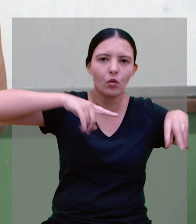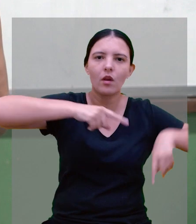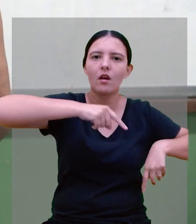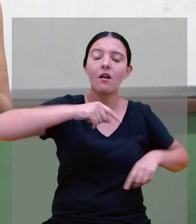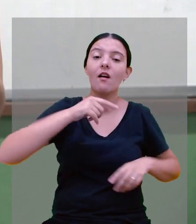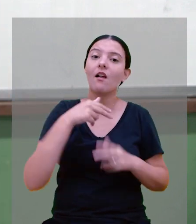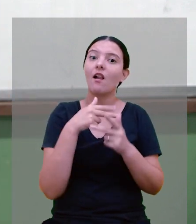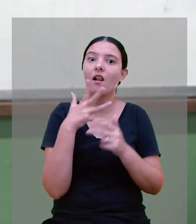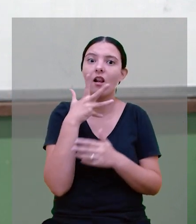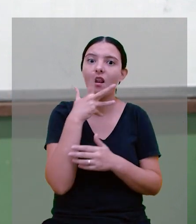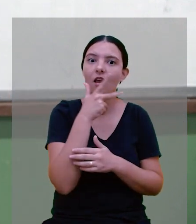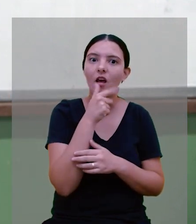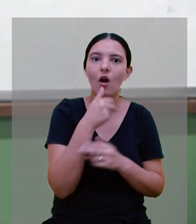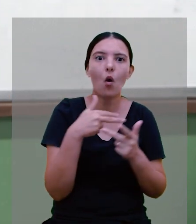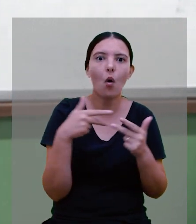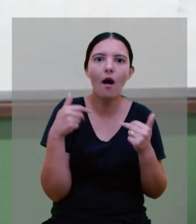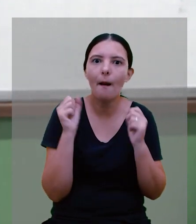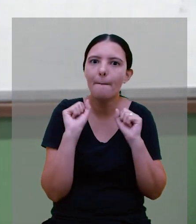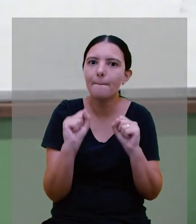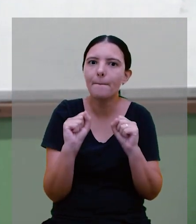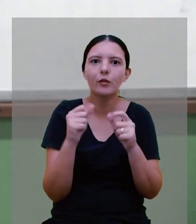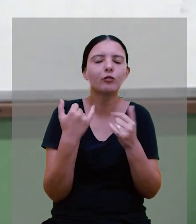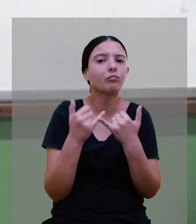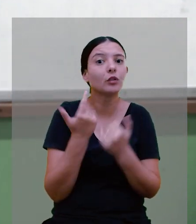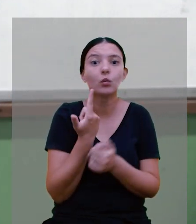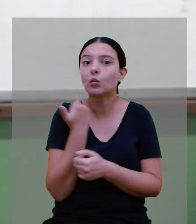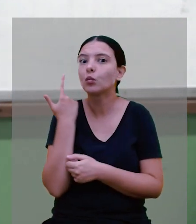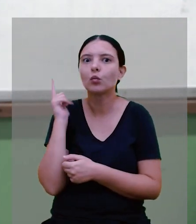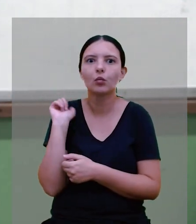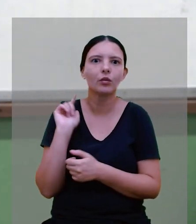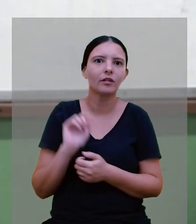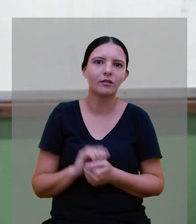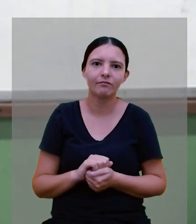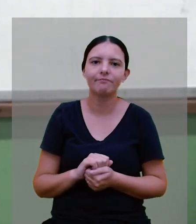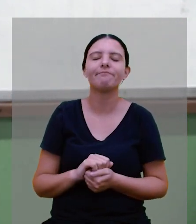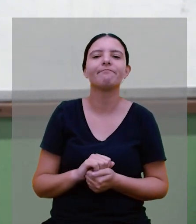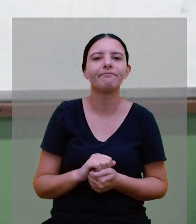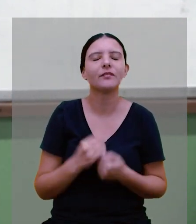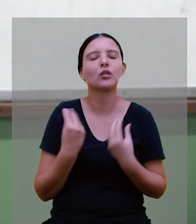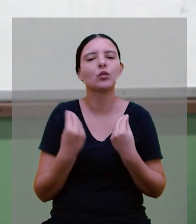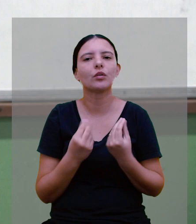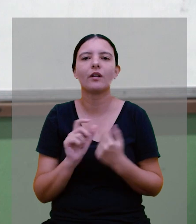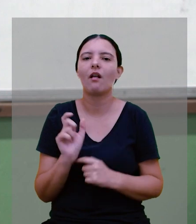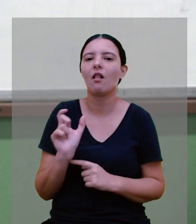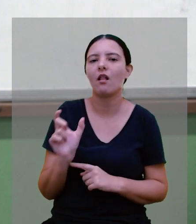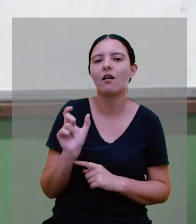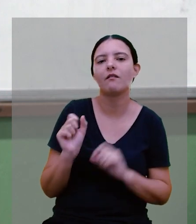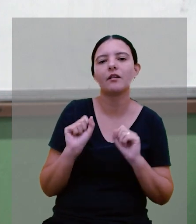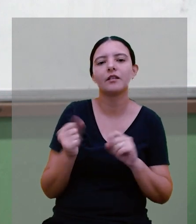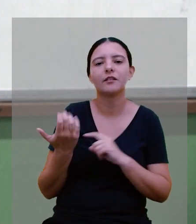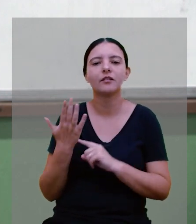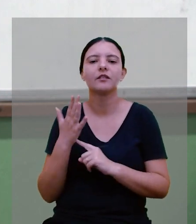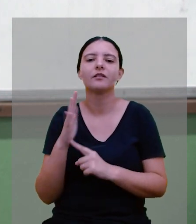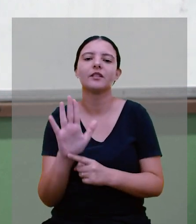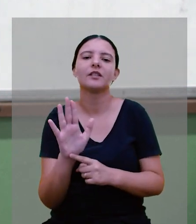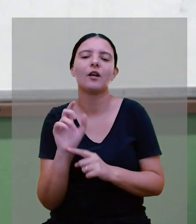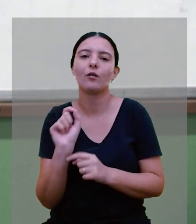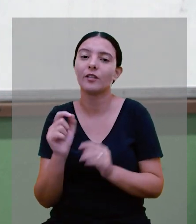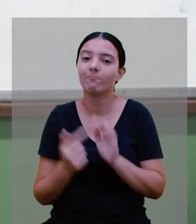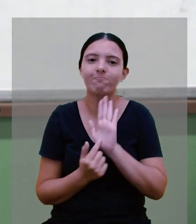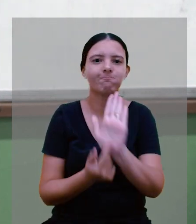uma coisa pode querer dizer outra, né? Então é lindo como que a palavra pode representar o que não está